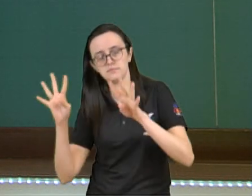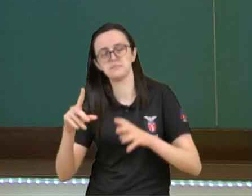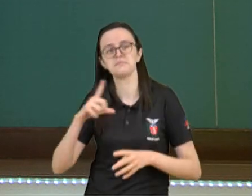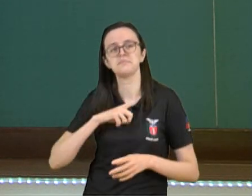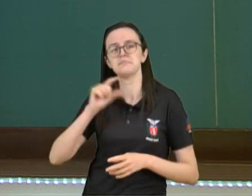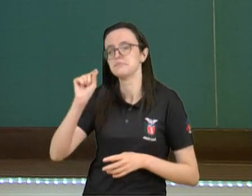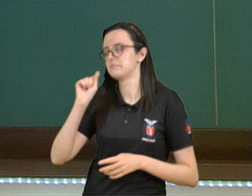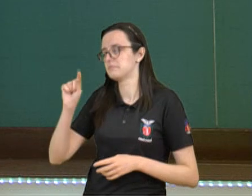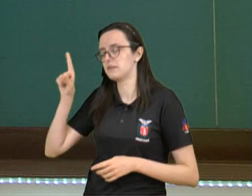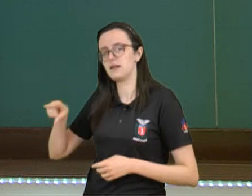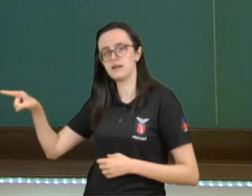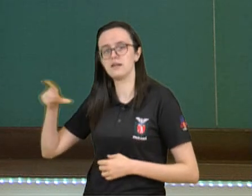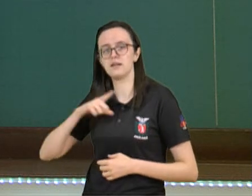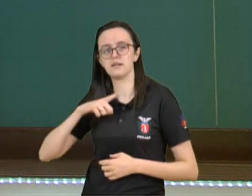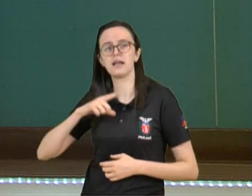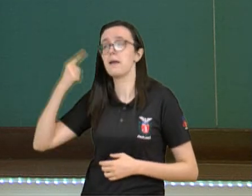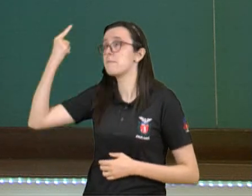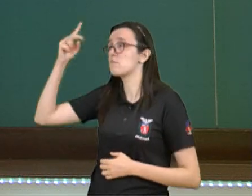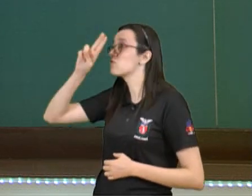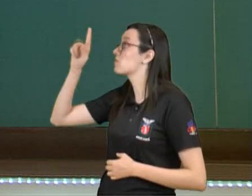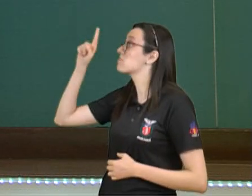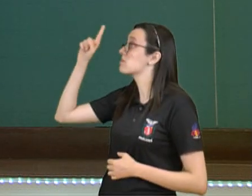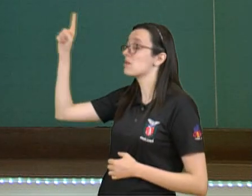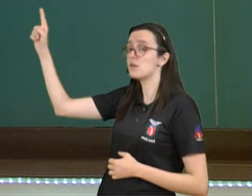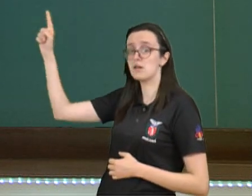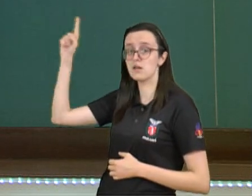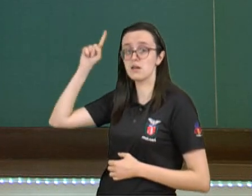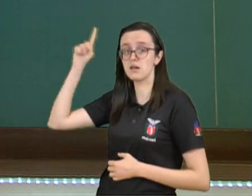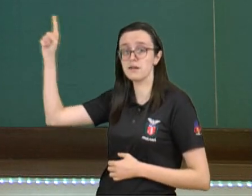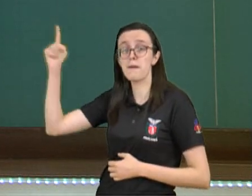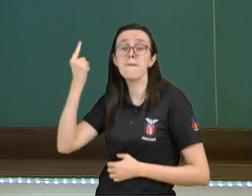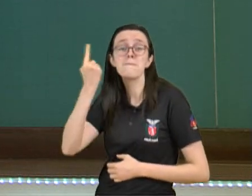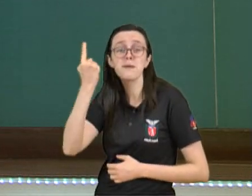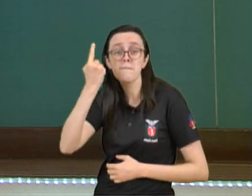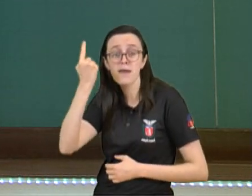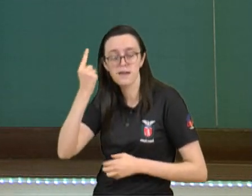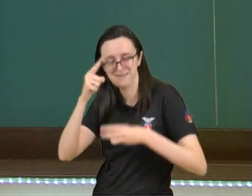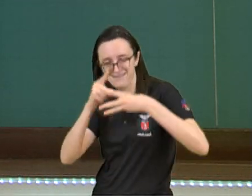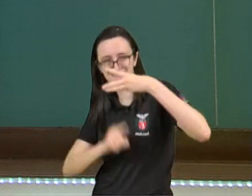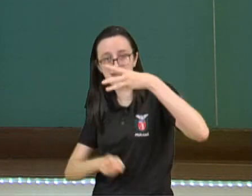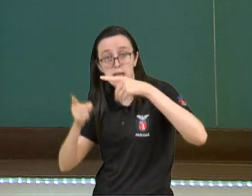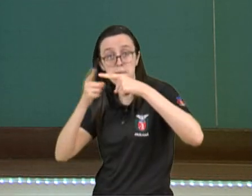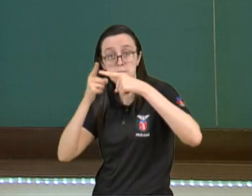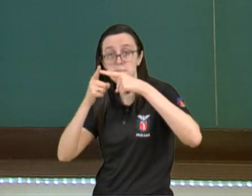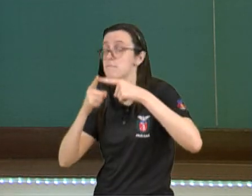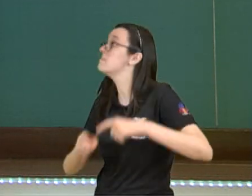aquela que a gente chama de euglena, e ela pertence a um tipo das